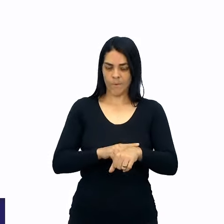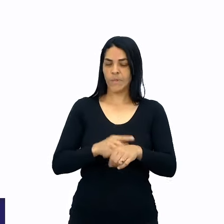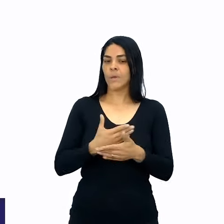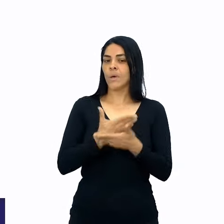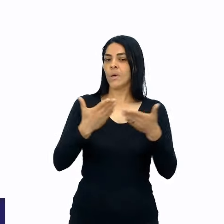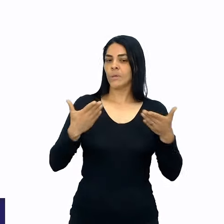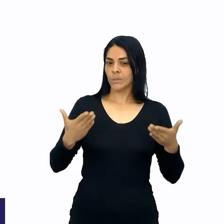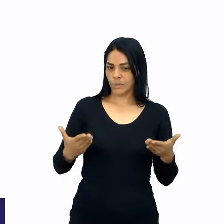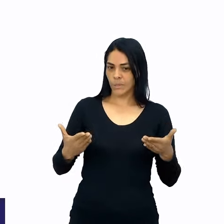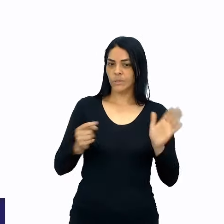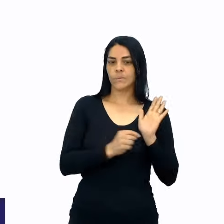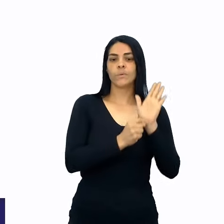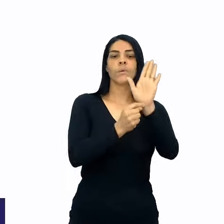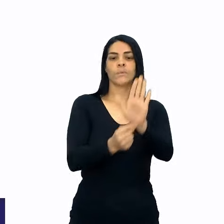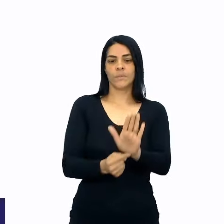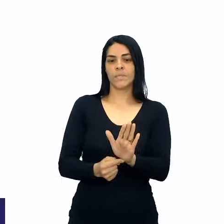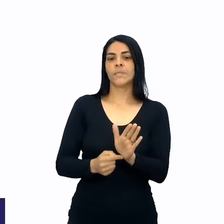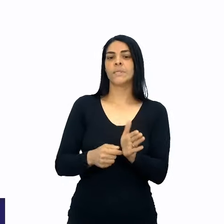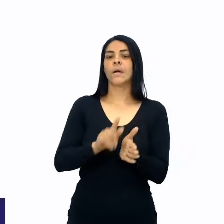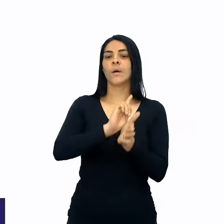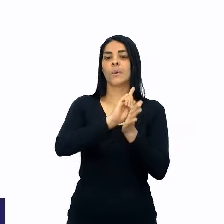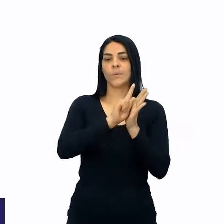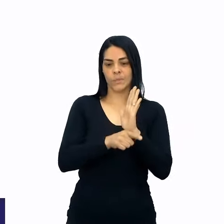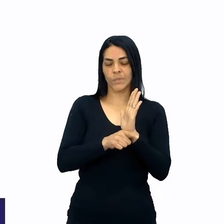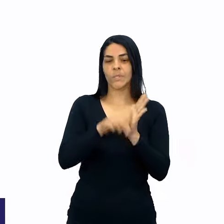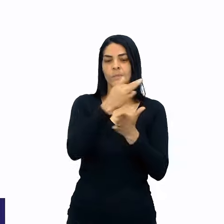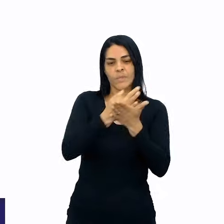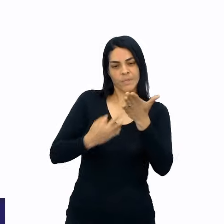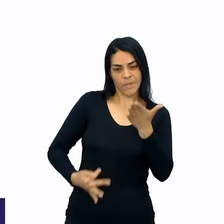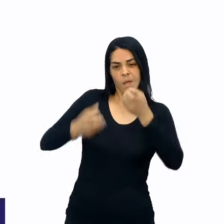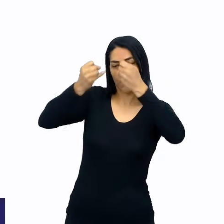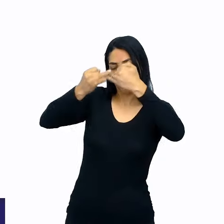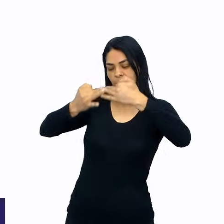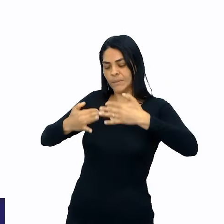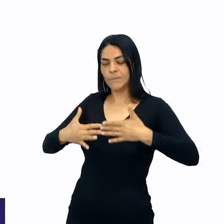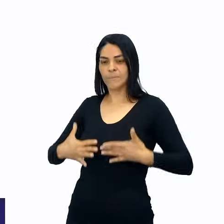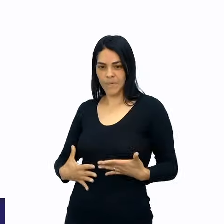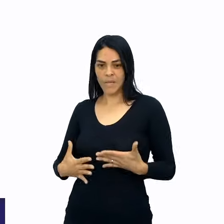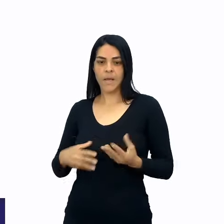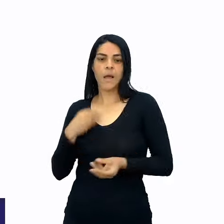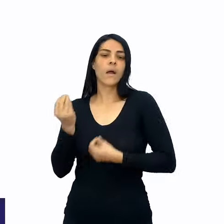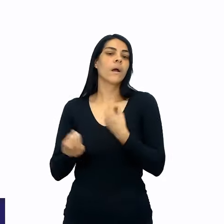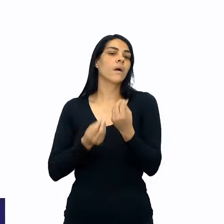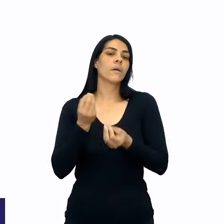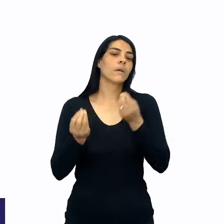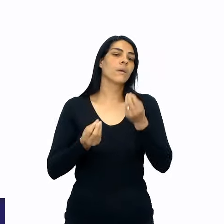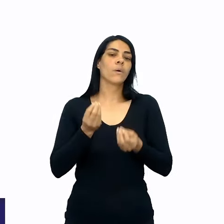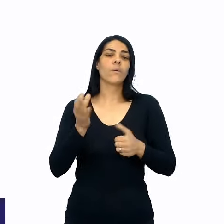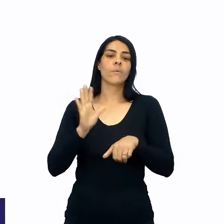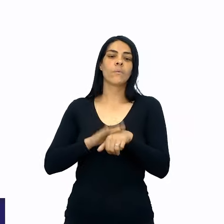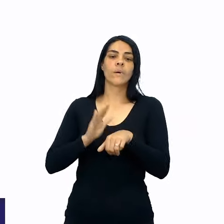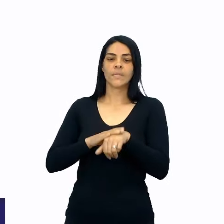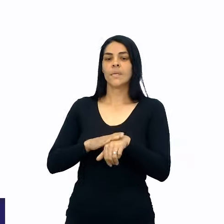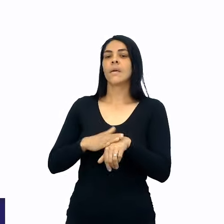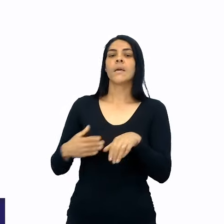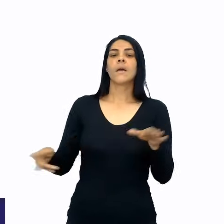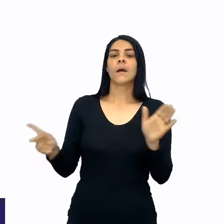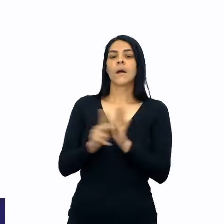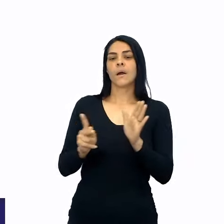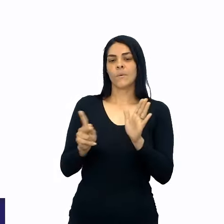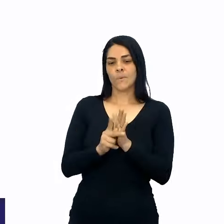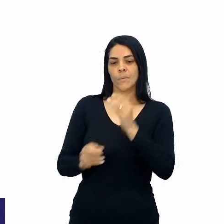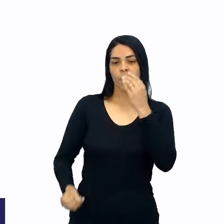tratar sobre a noção de gênero textual para explicitar a relevância da própria produção textual